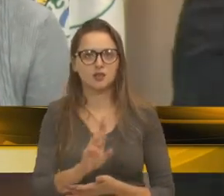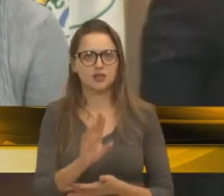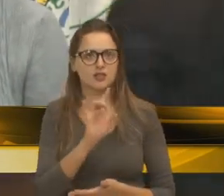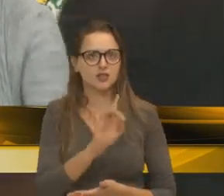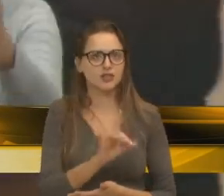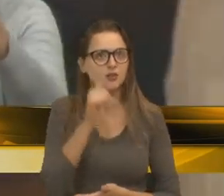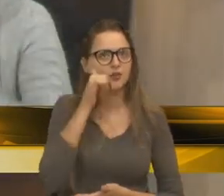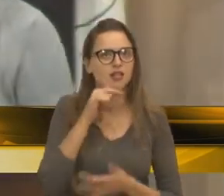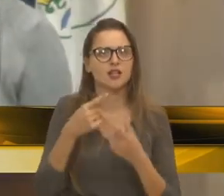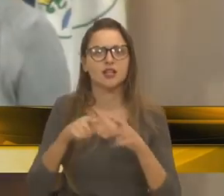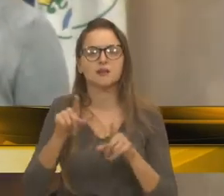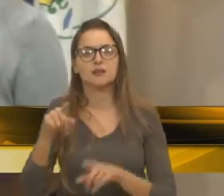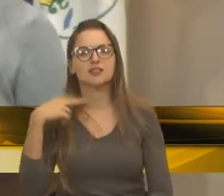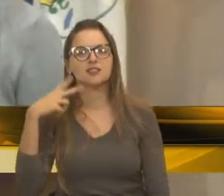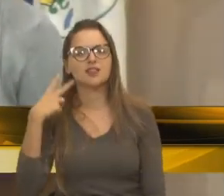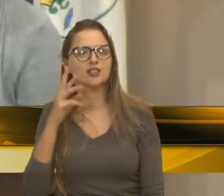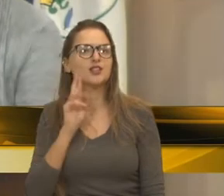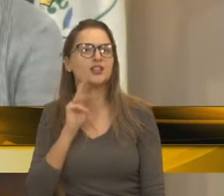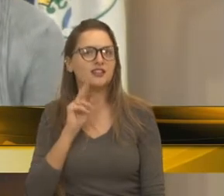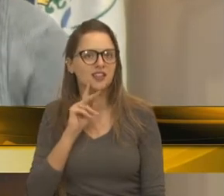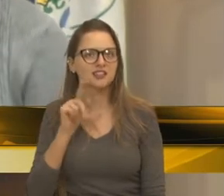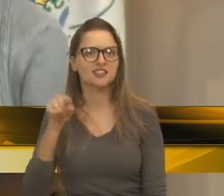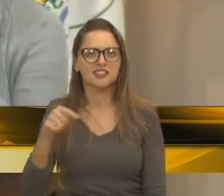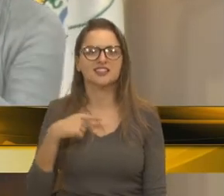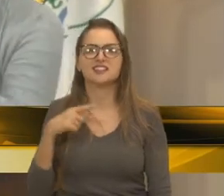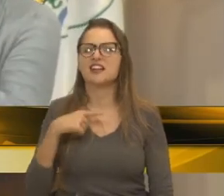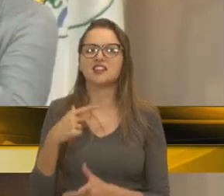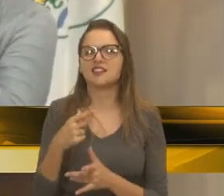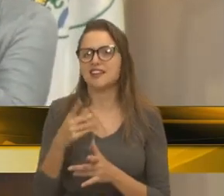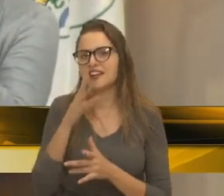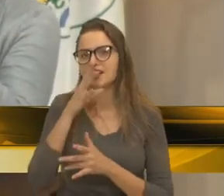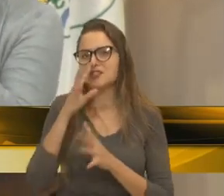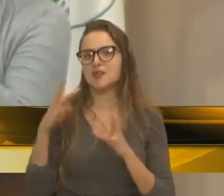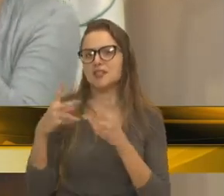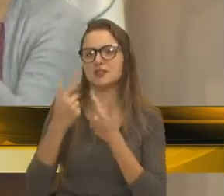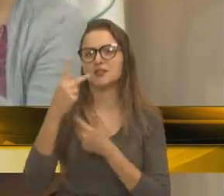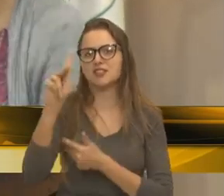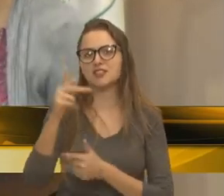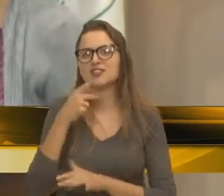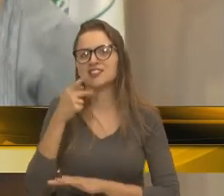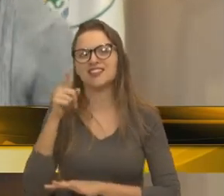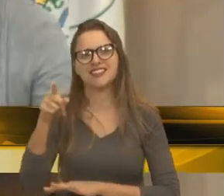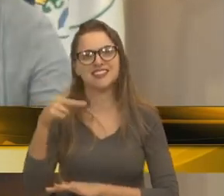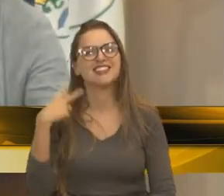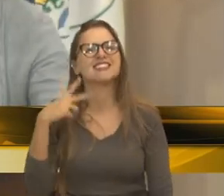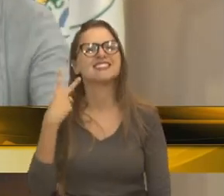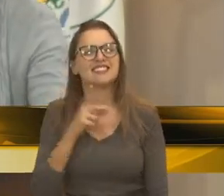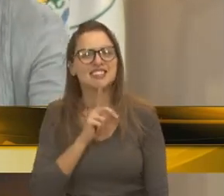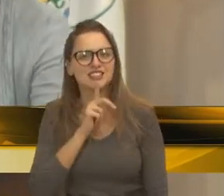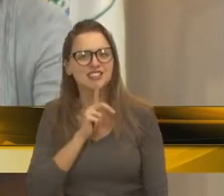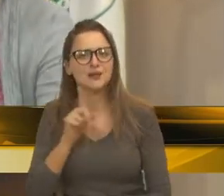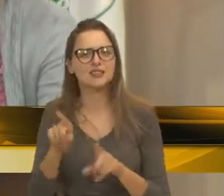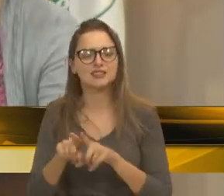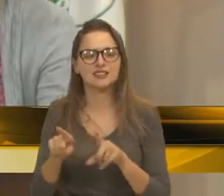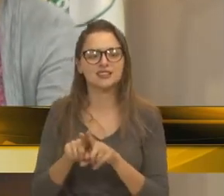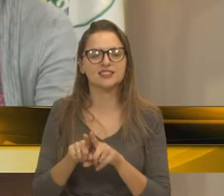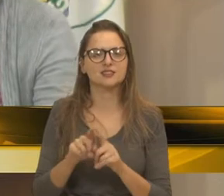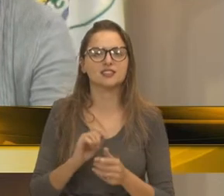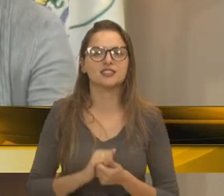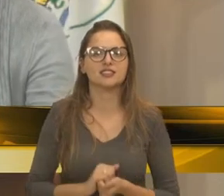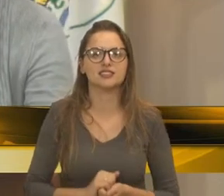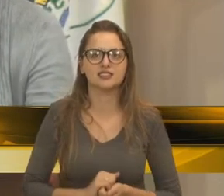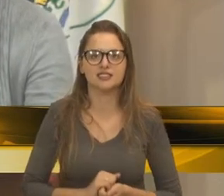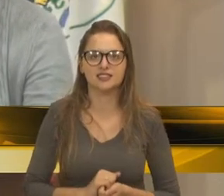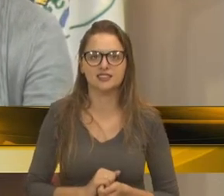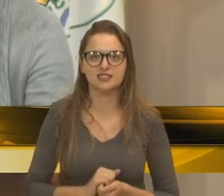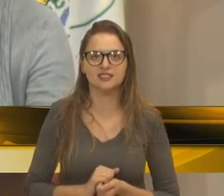alguns homens, o vereador Renato Oliveira estava dizendo que estava contemplado. Então, o vereador aqui, Alberto, também. Então, muito